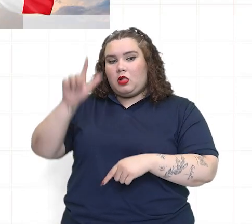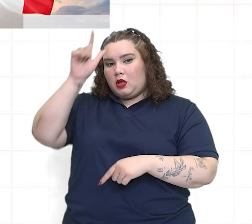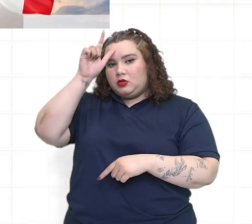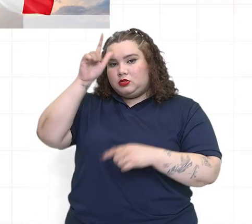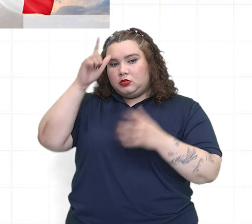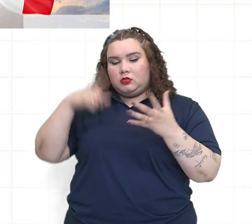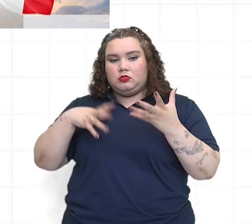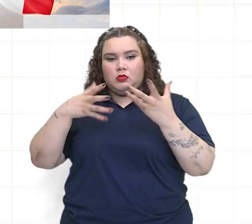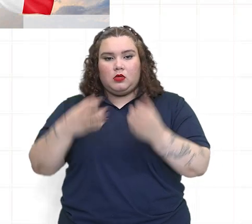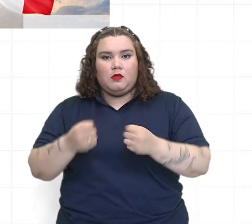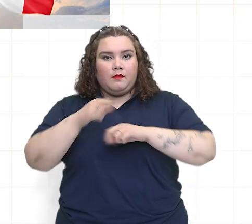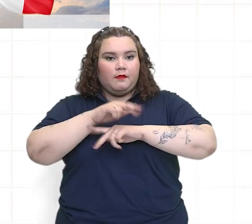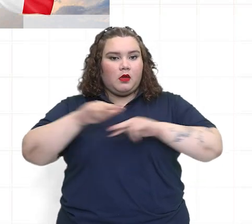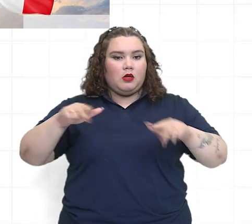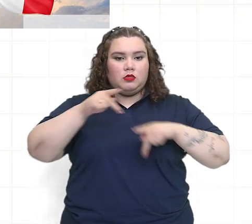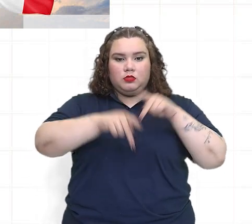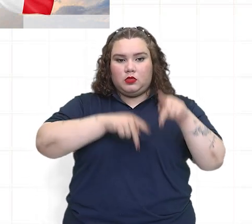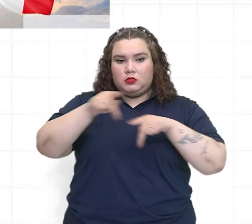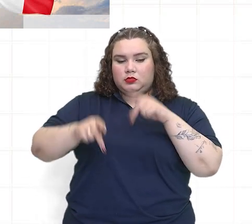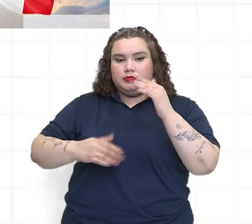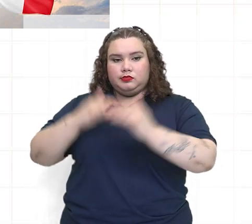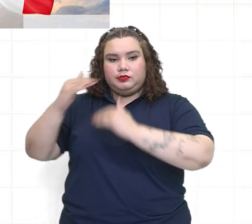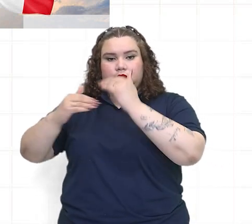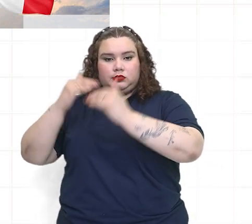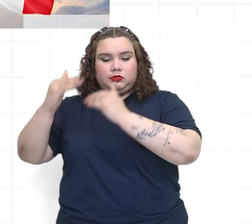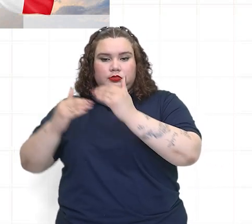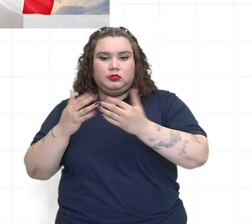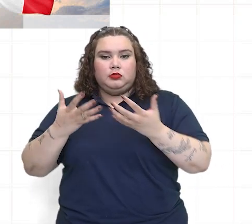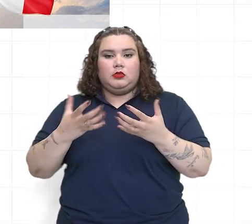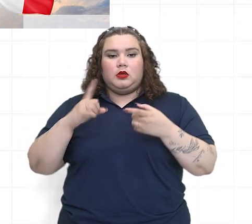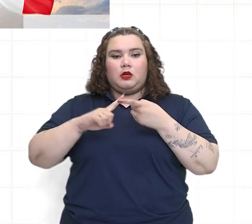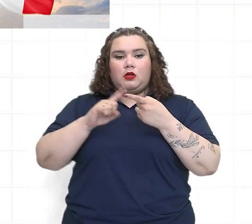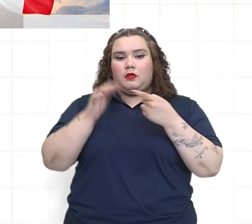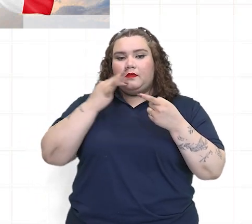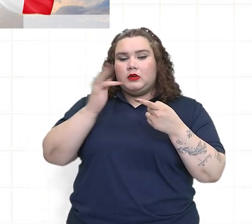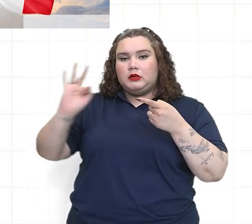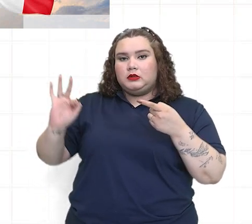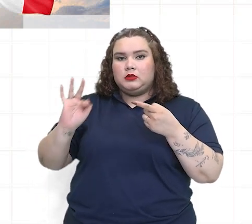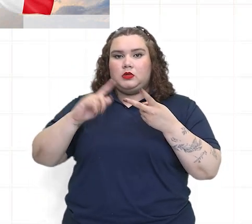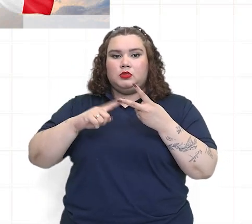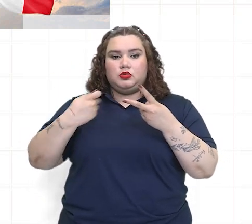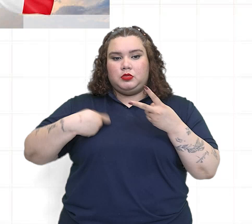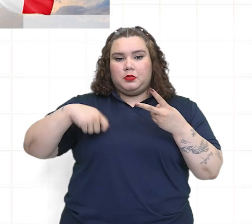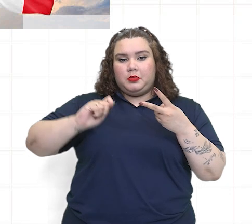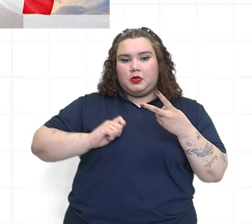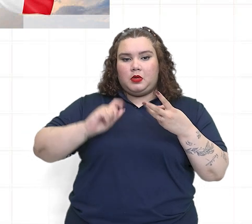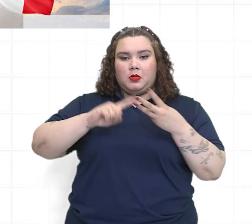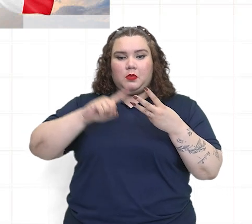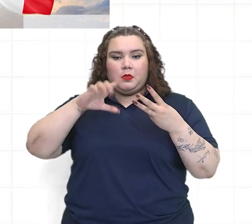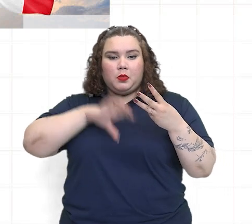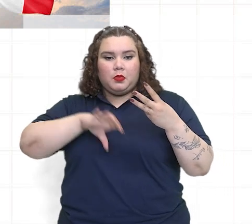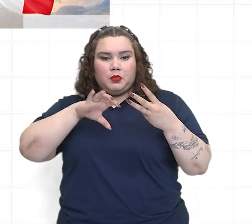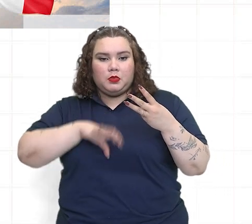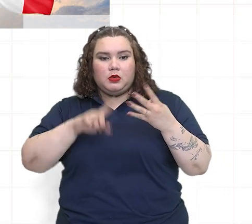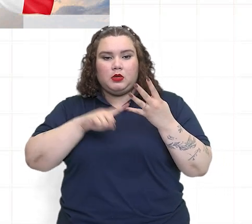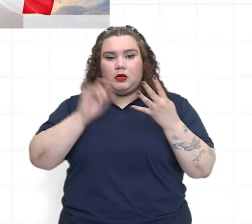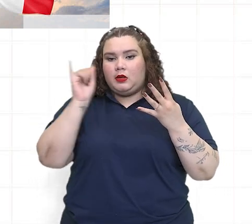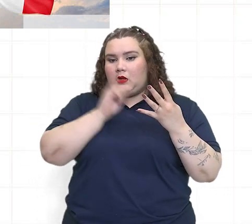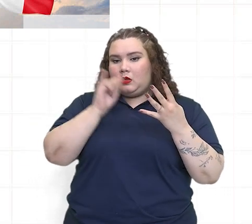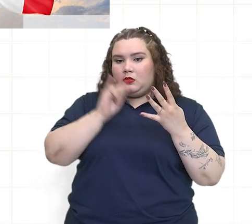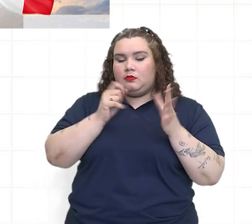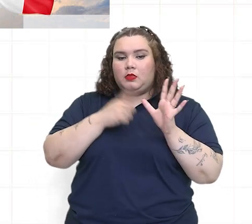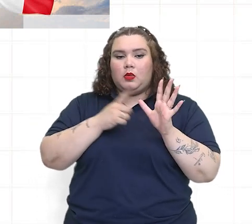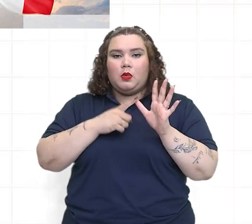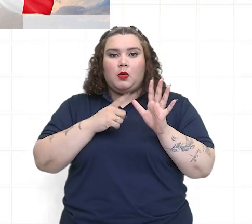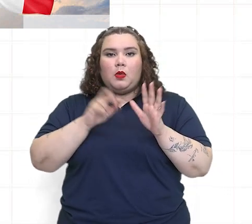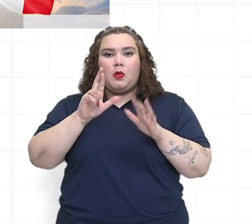foi adotado por diferentes povos e desenvolvido em francês, espanhol, português, italiano